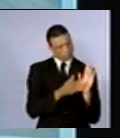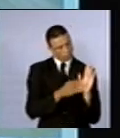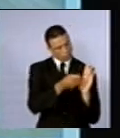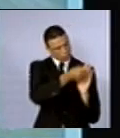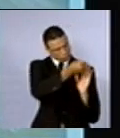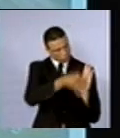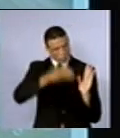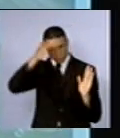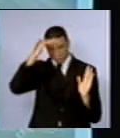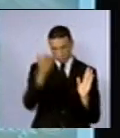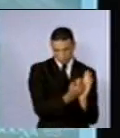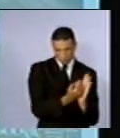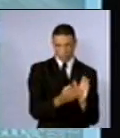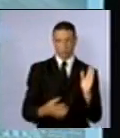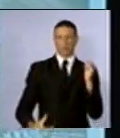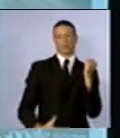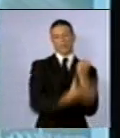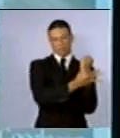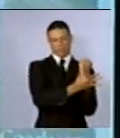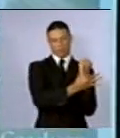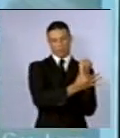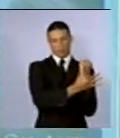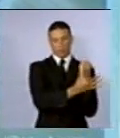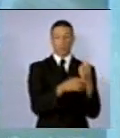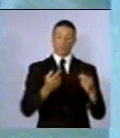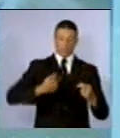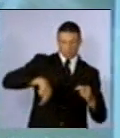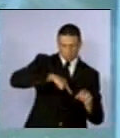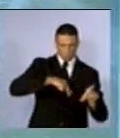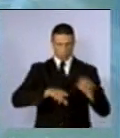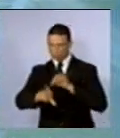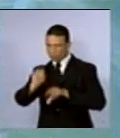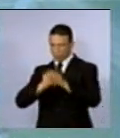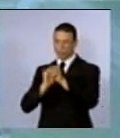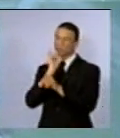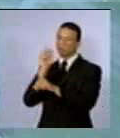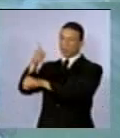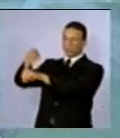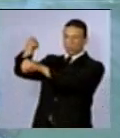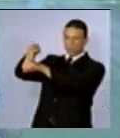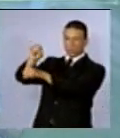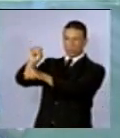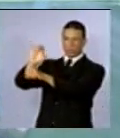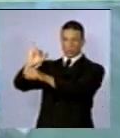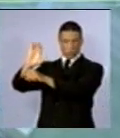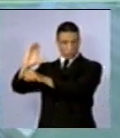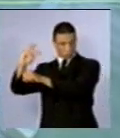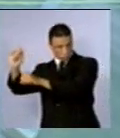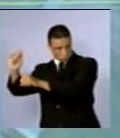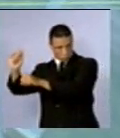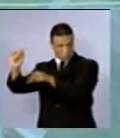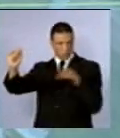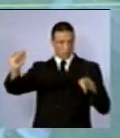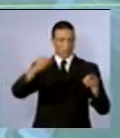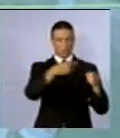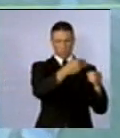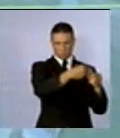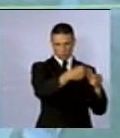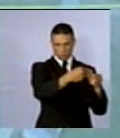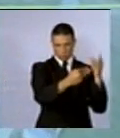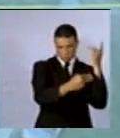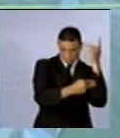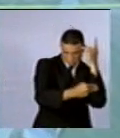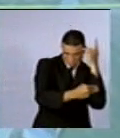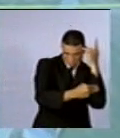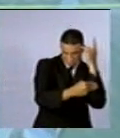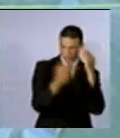de segurança. Nós procuramos fazer uma seleção de linhas de transmissão na Suíça e linhas de transmissão no município de São Paulo. Aqui